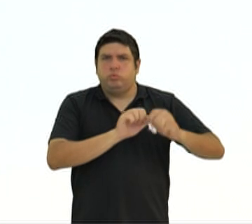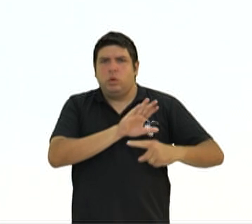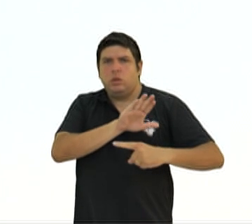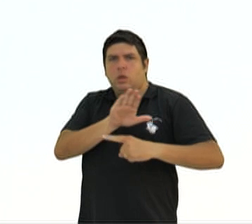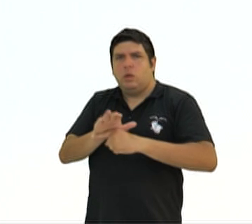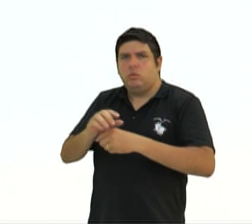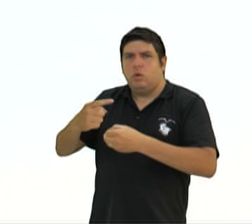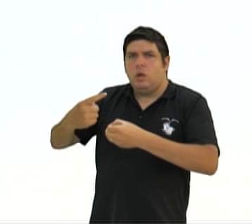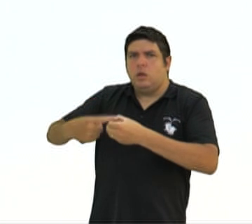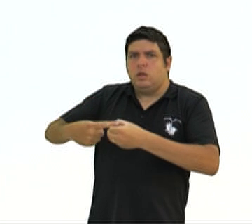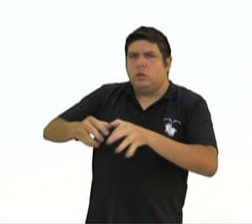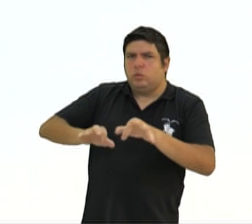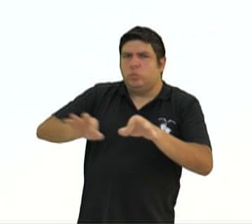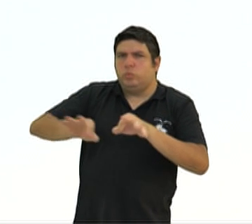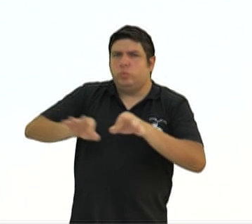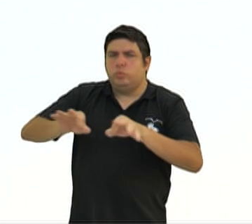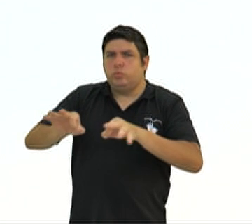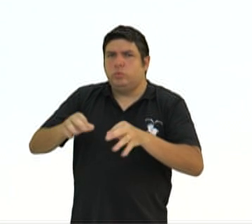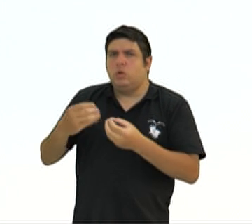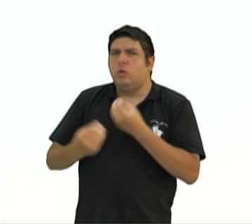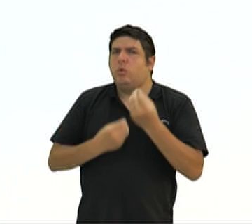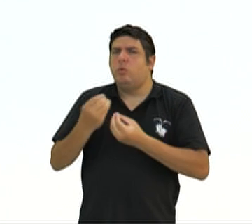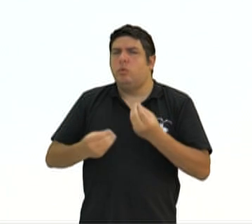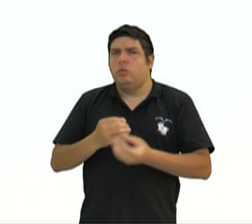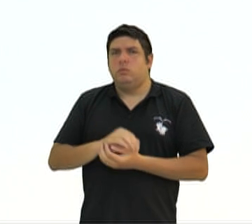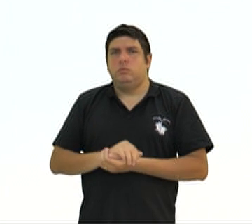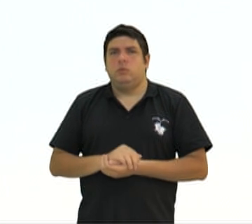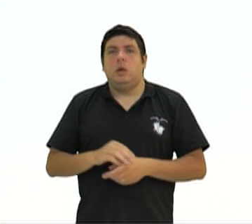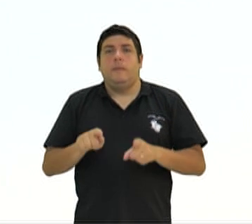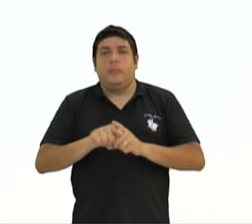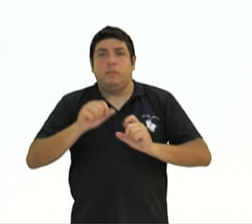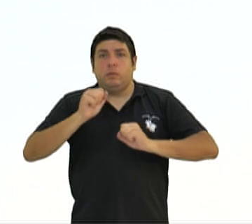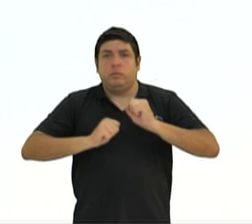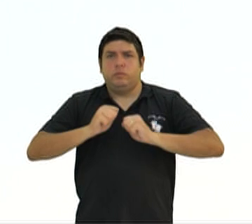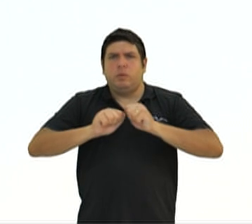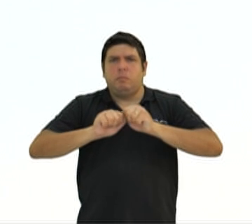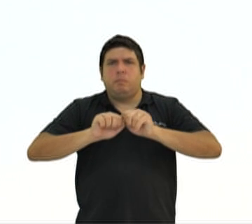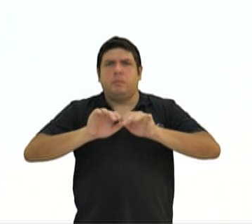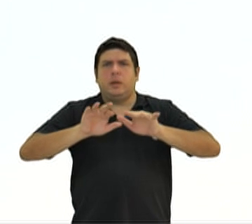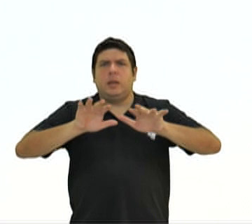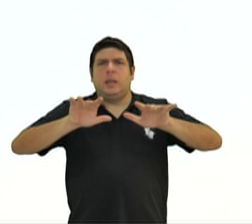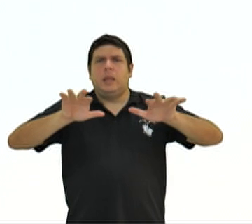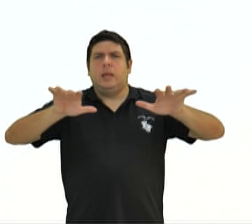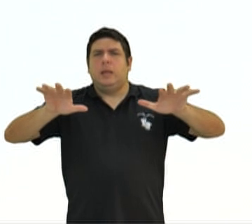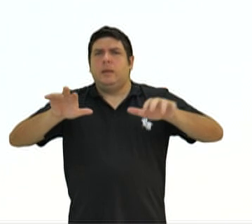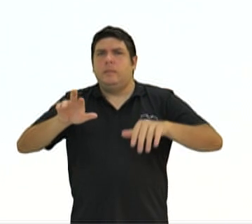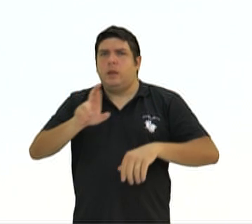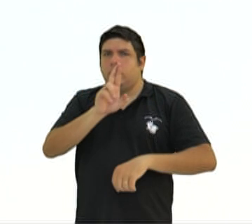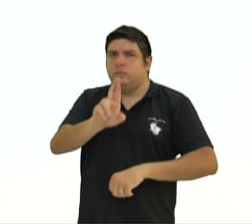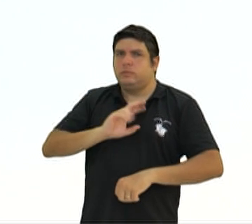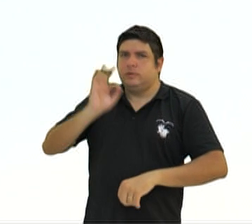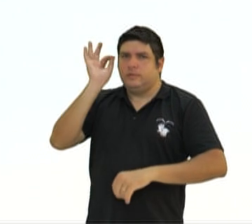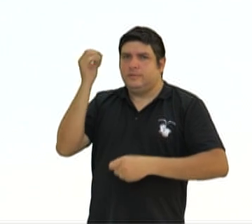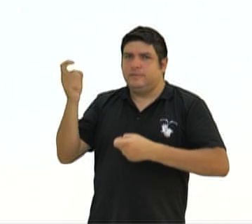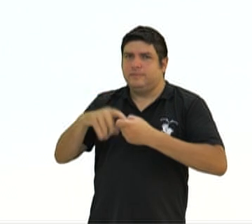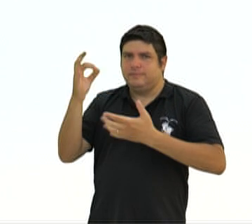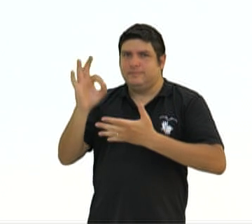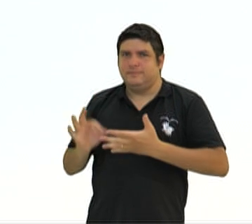A importância que tem a desconcentração industrial para a economia do país. Respondam e a gente já volta para